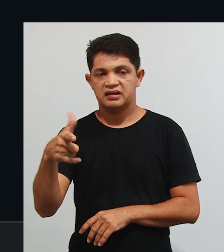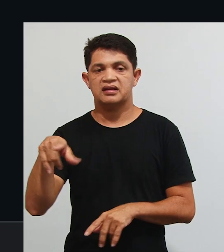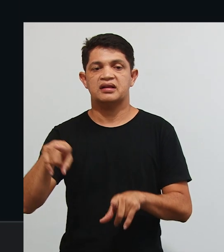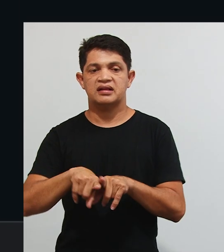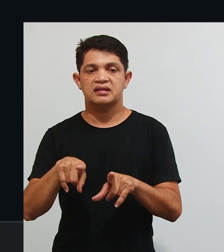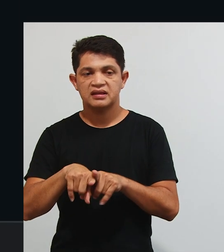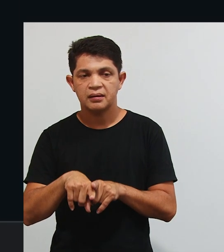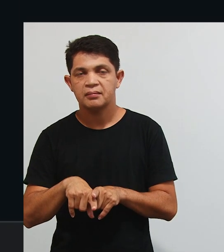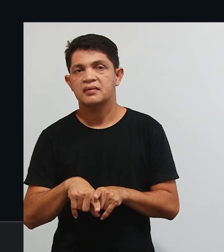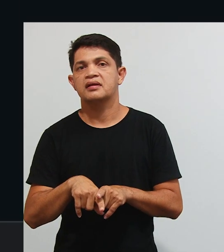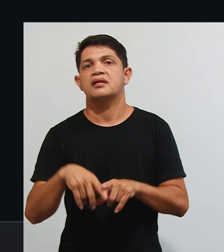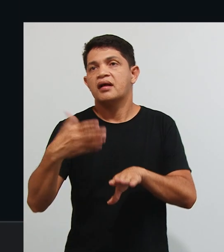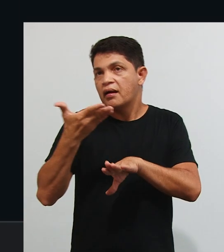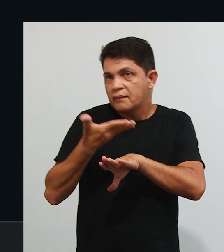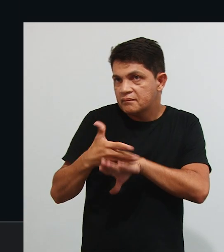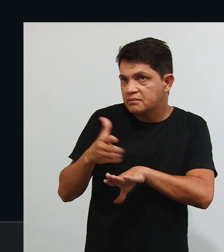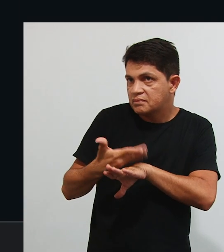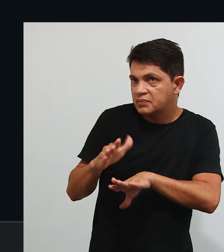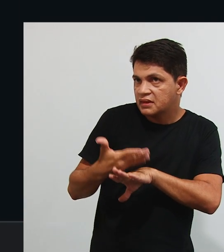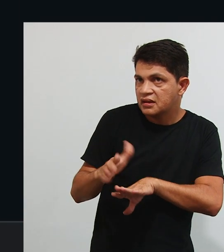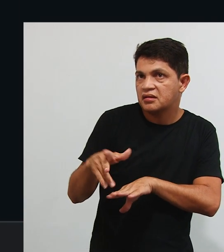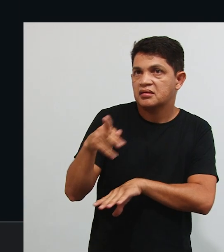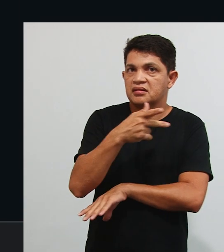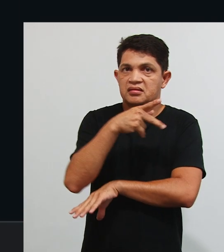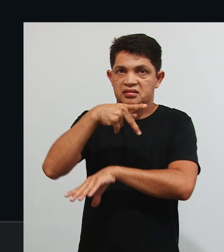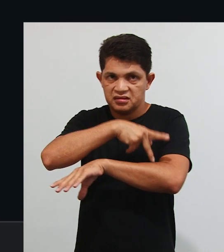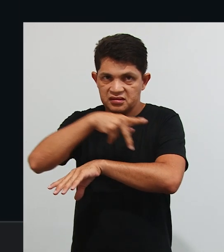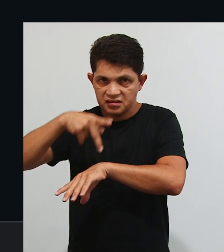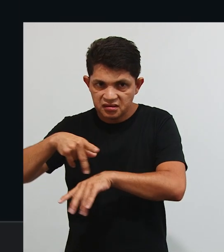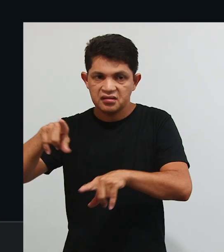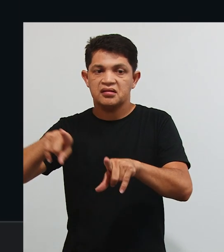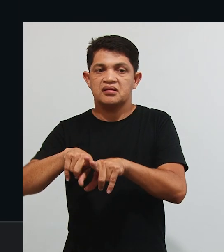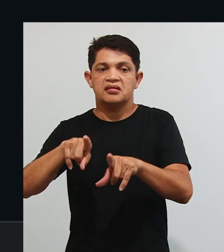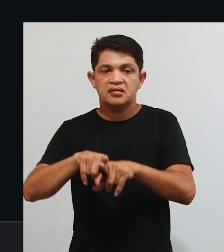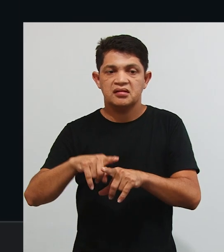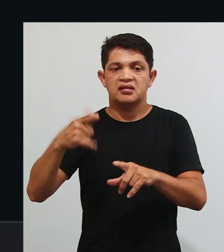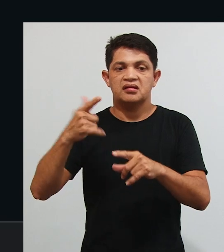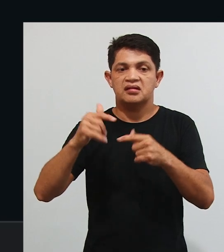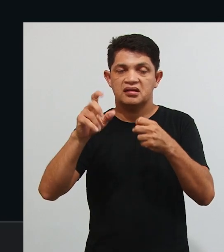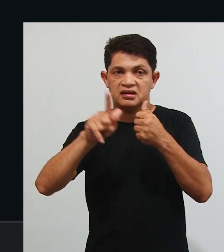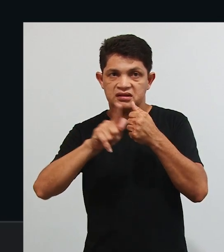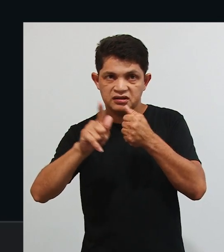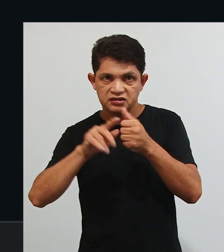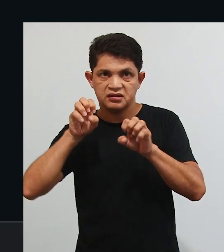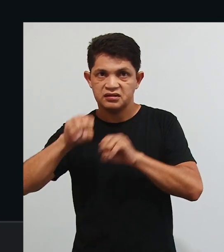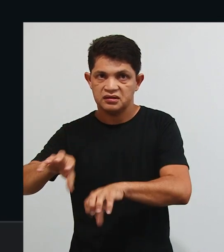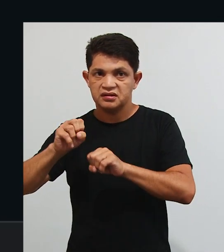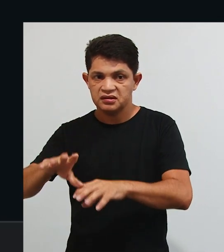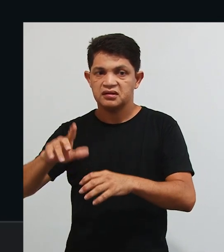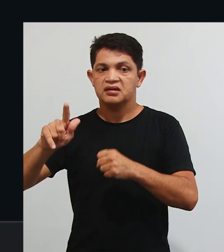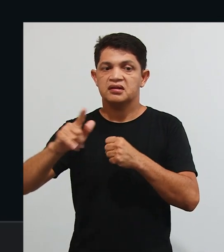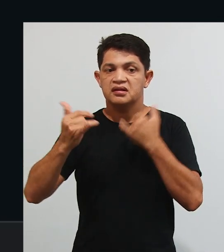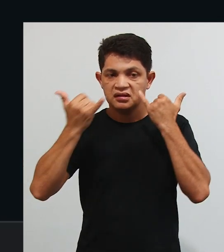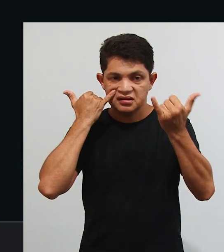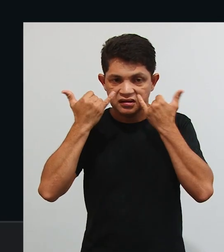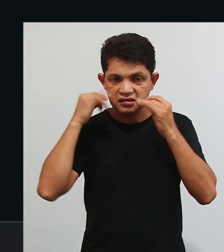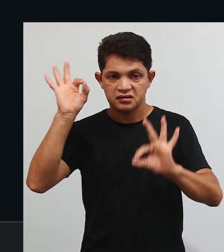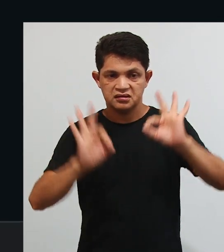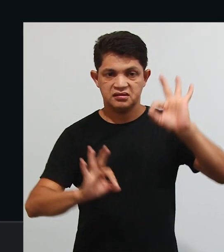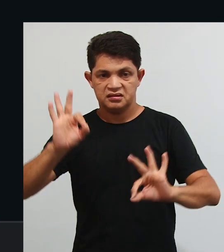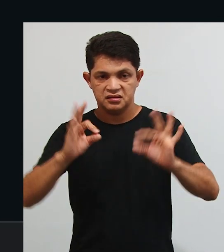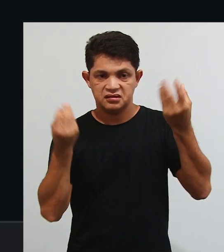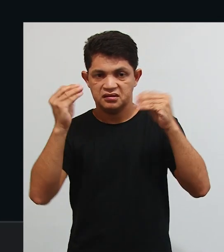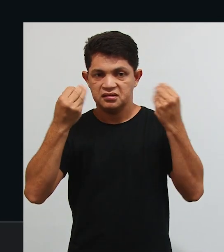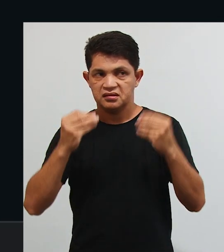Thelma Medeiros, que investiga práticas pedagógicas, gestão escolar, formação docente, organização